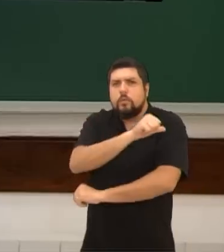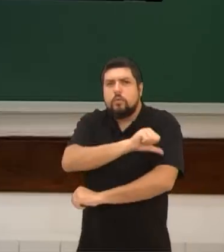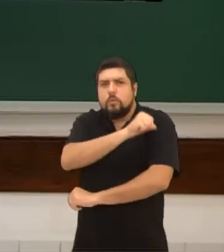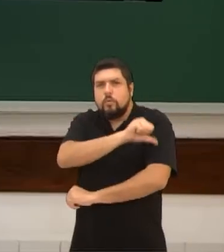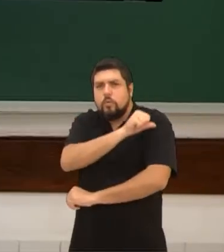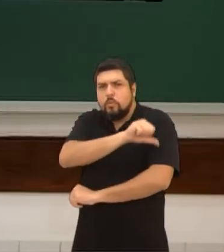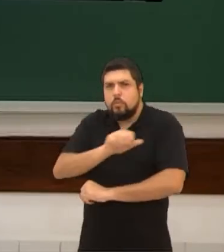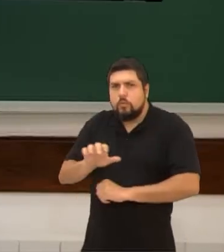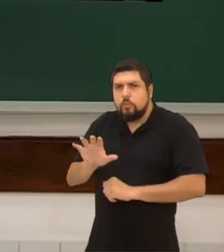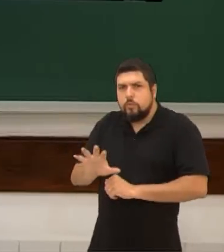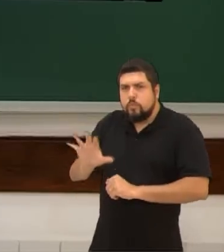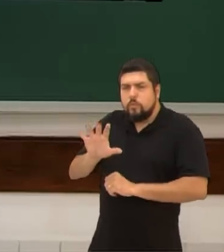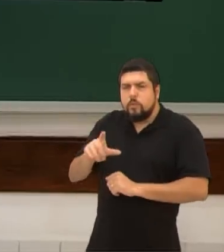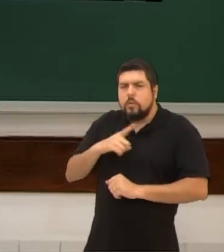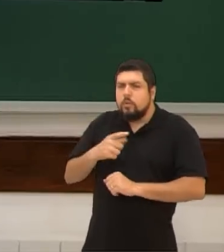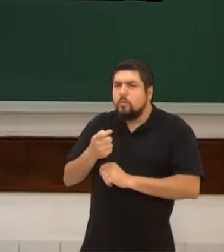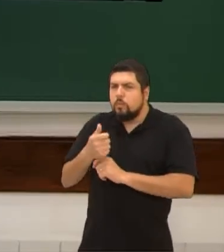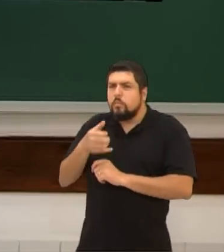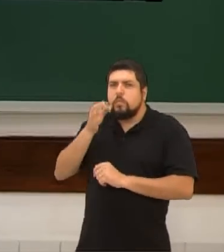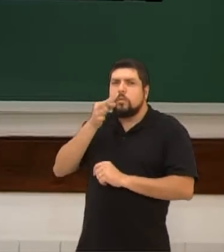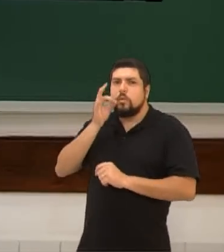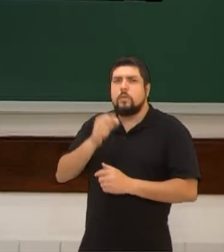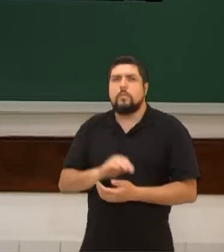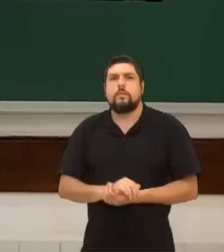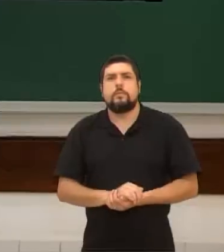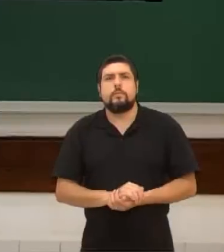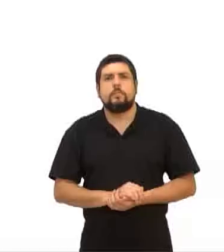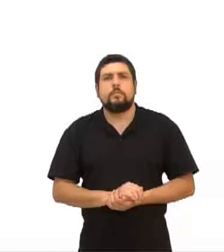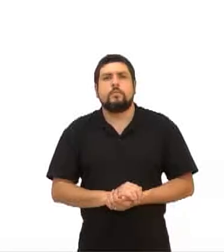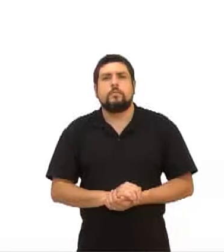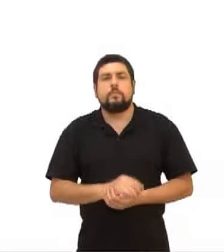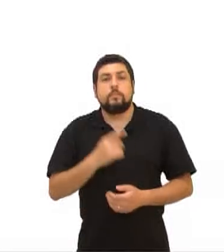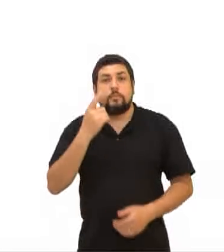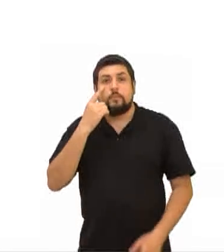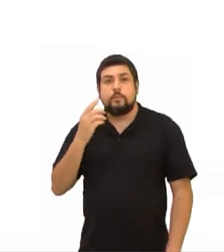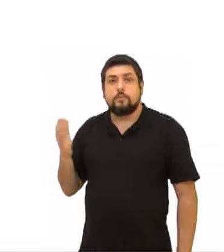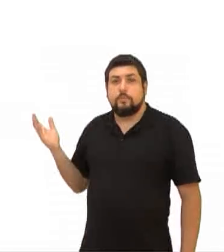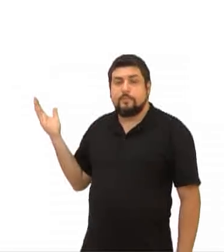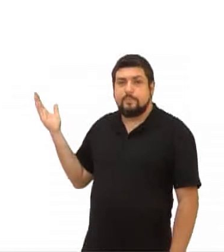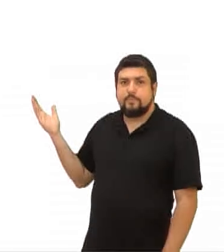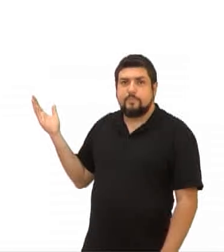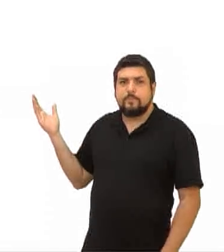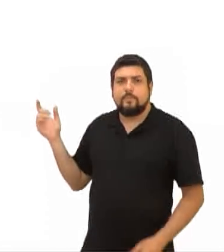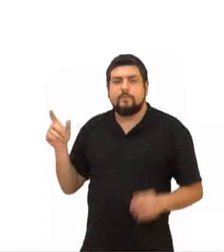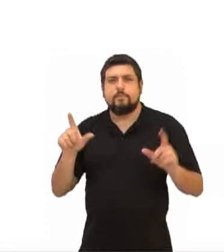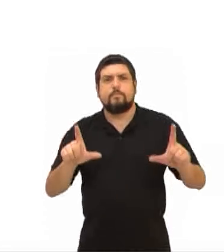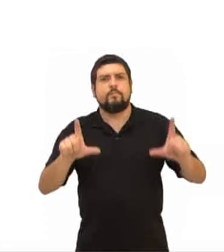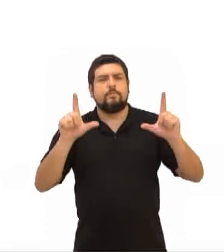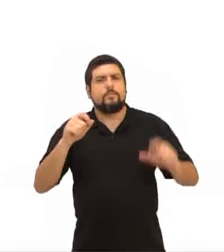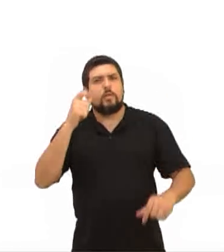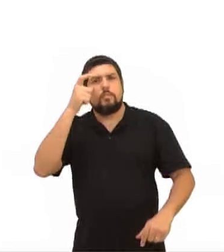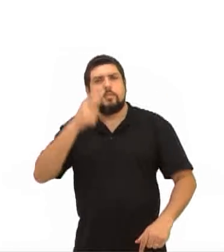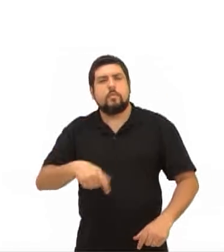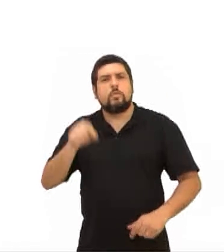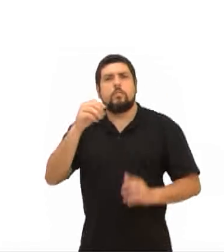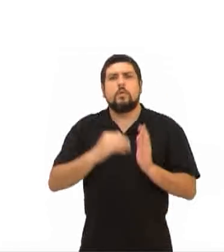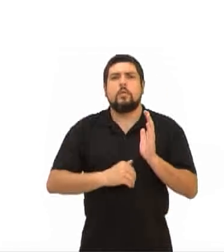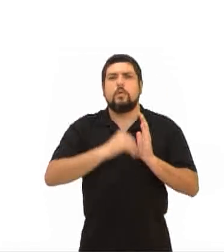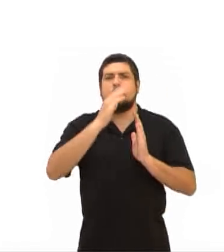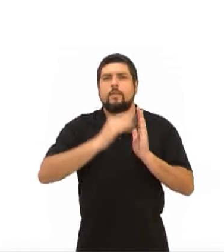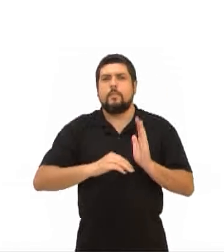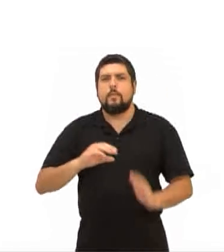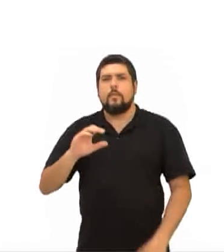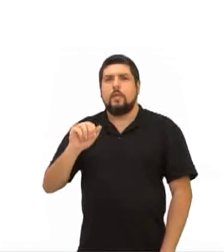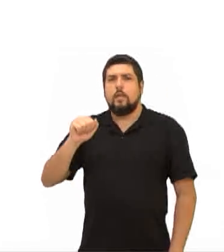também vamos ter essa produção cafeeira, né? Trago aqui para vocês um quadro bem interessante, que é do pintor paulista